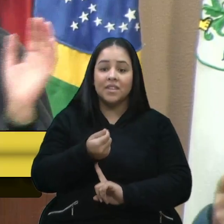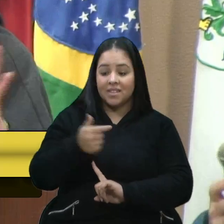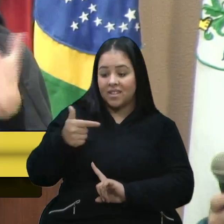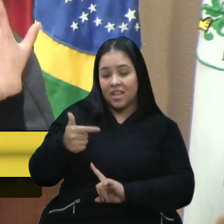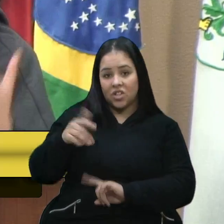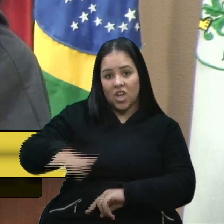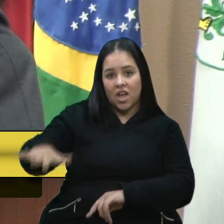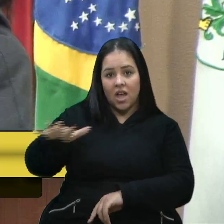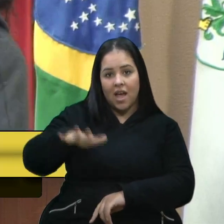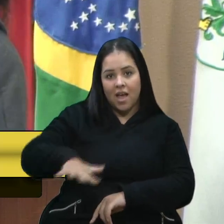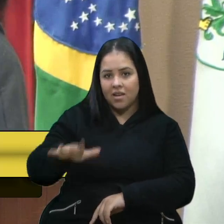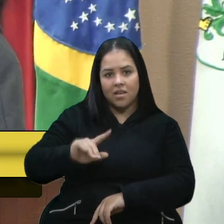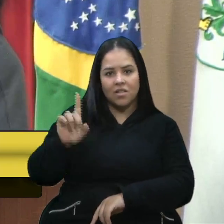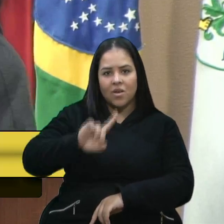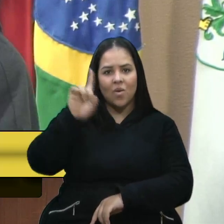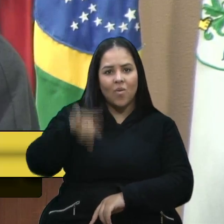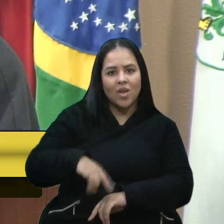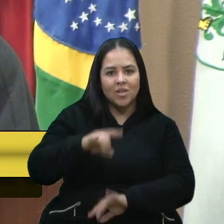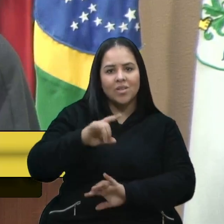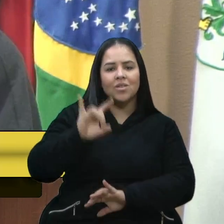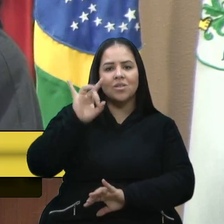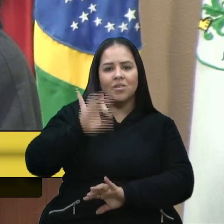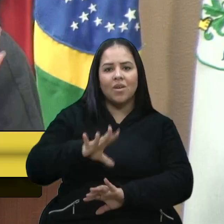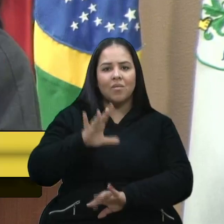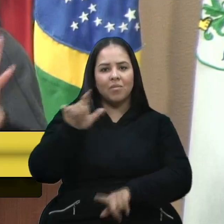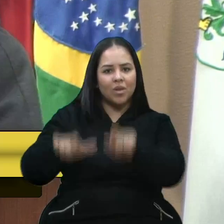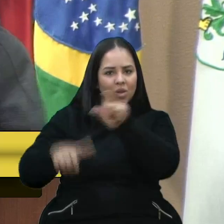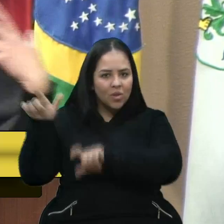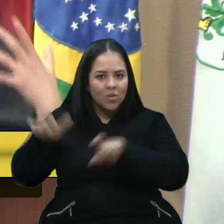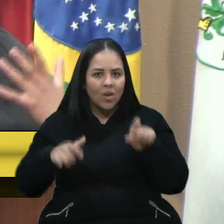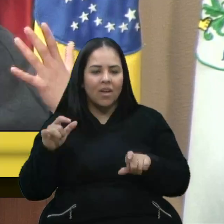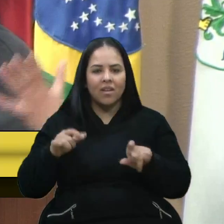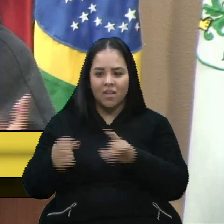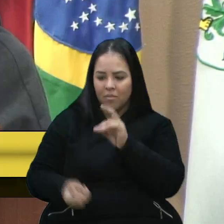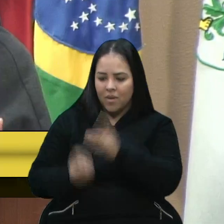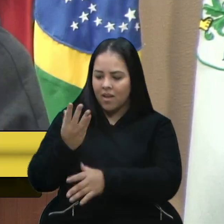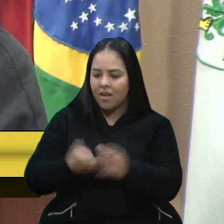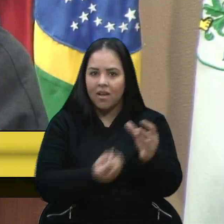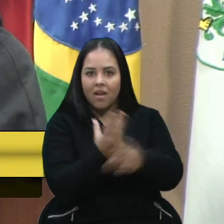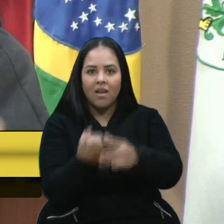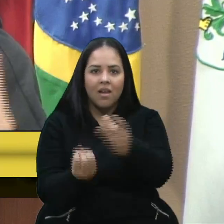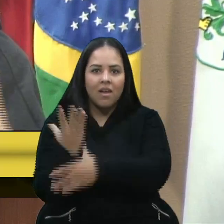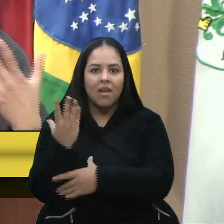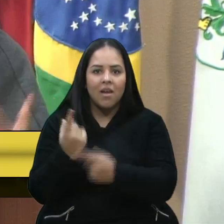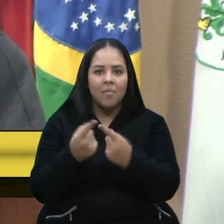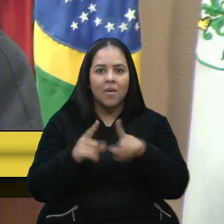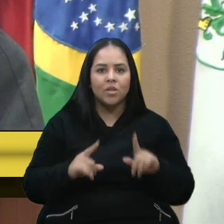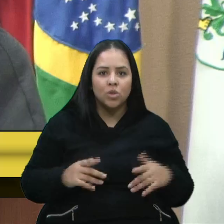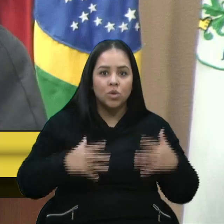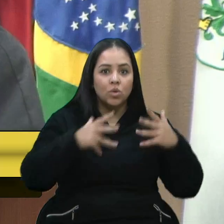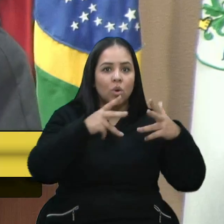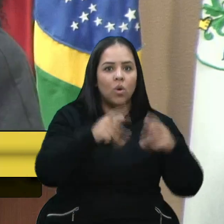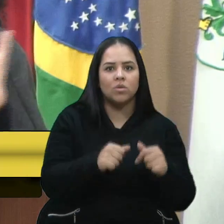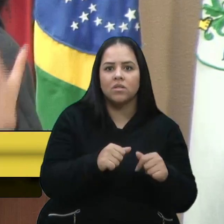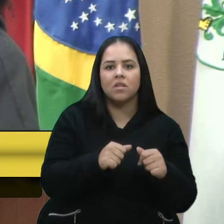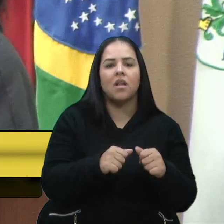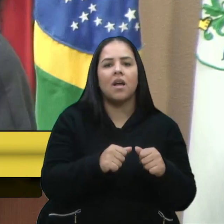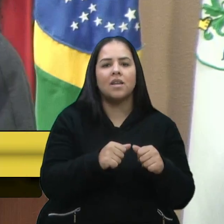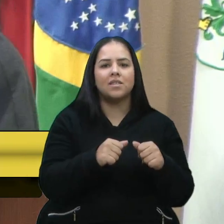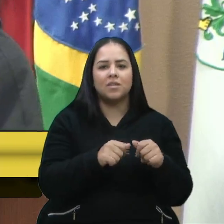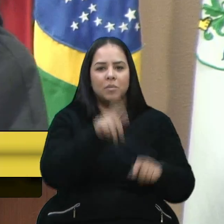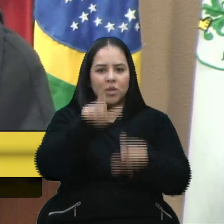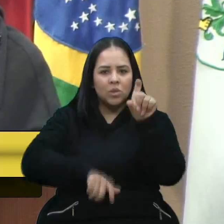não está apenas o artista que produz, mas está também toda uma cadeia que está sendo empregada para que também